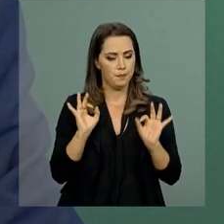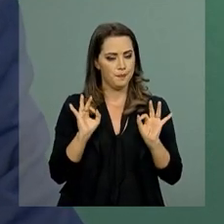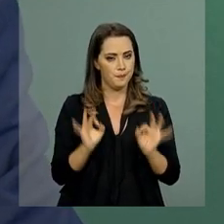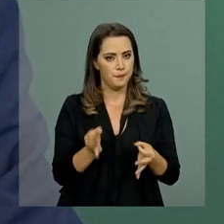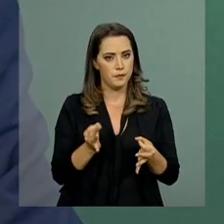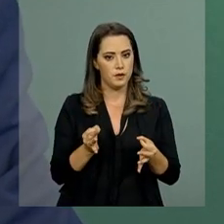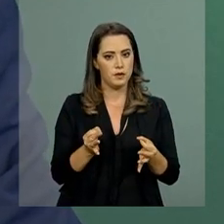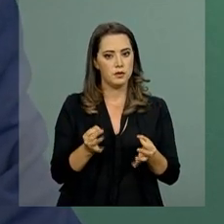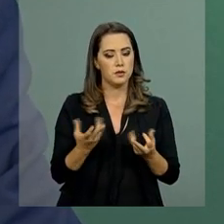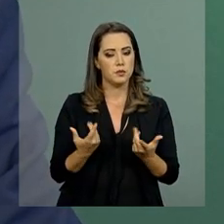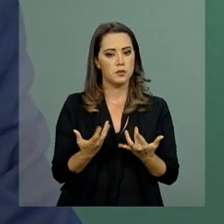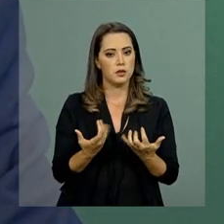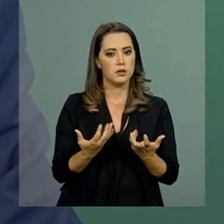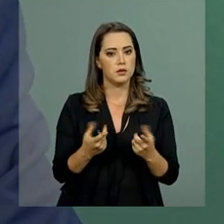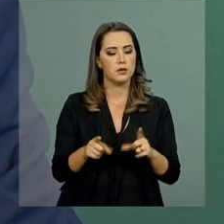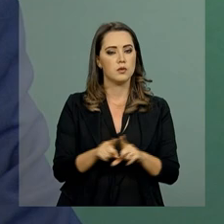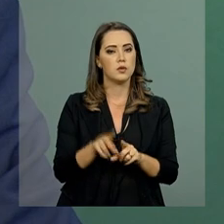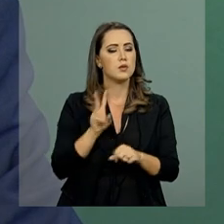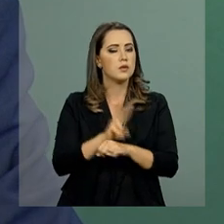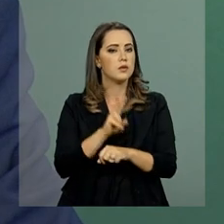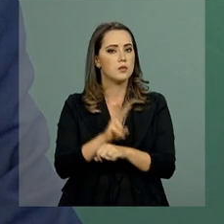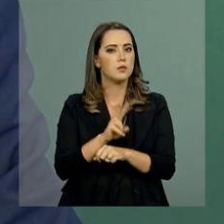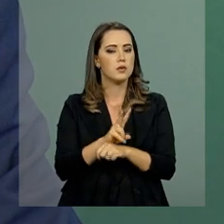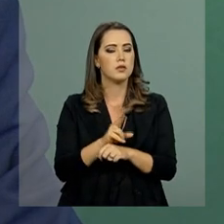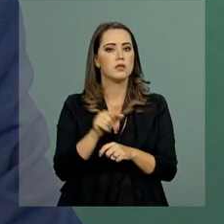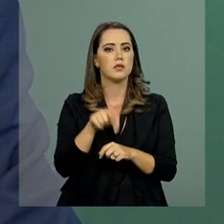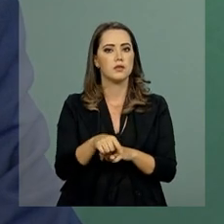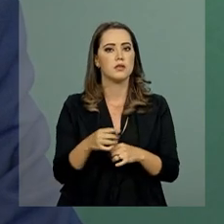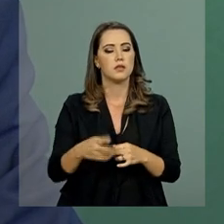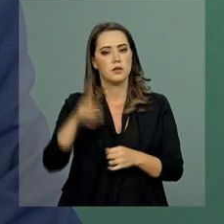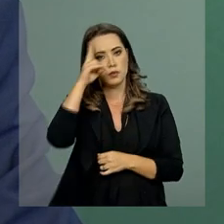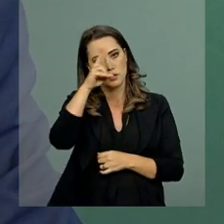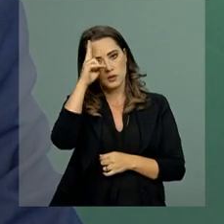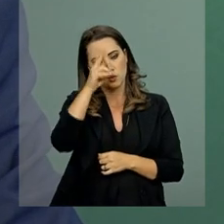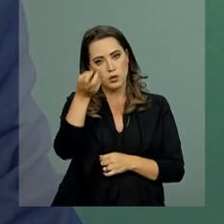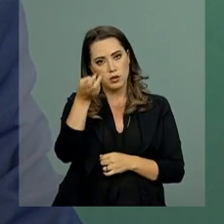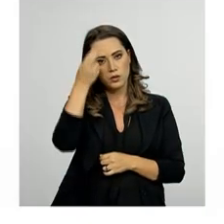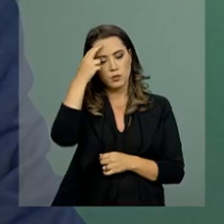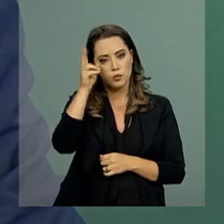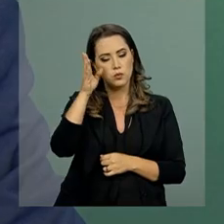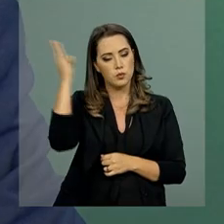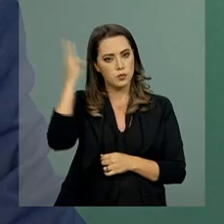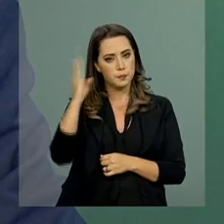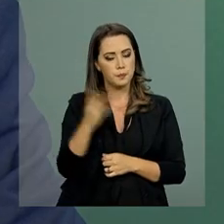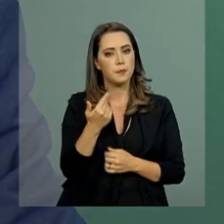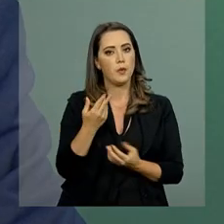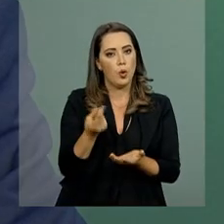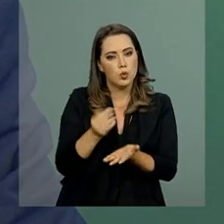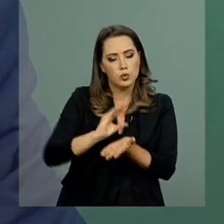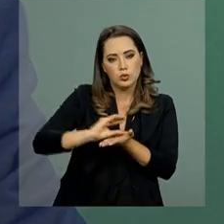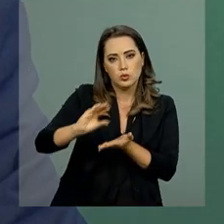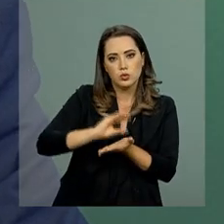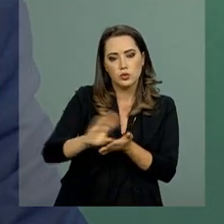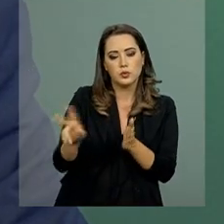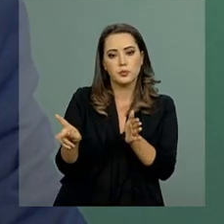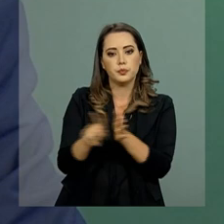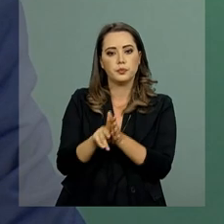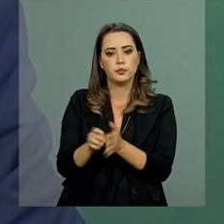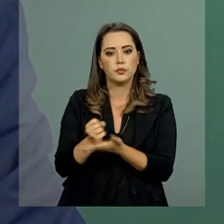para a segurança e proteção do patrimônio histórico e cultural nacional essa verba será destinada